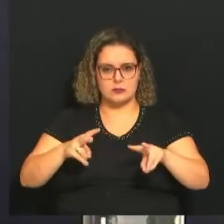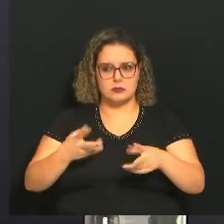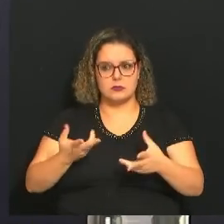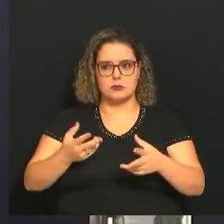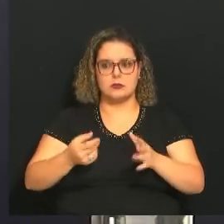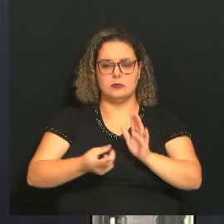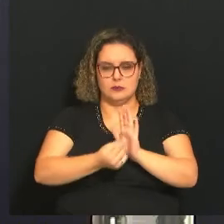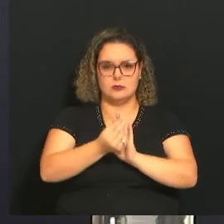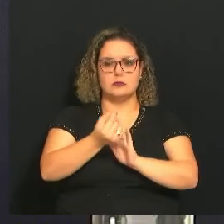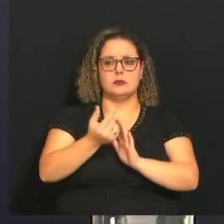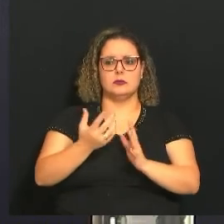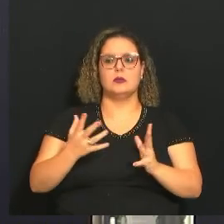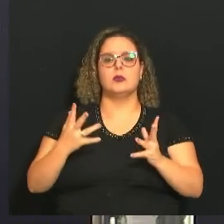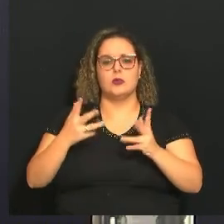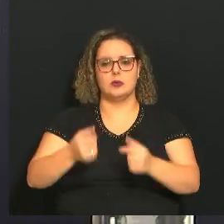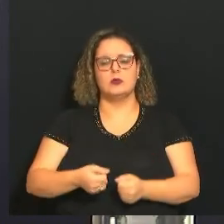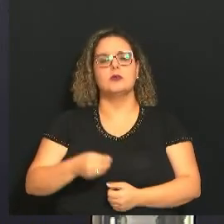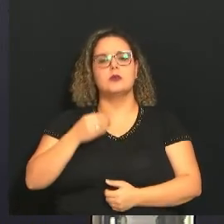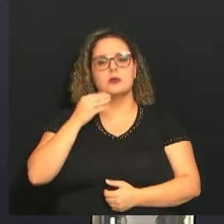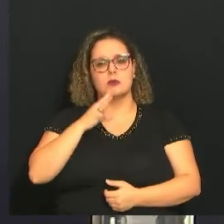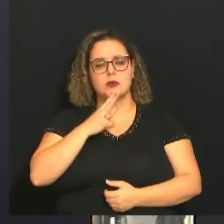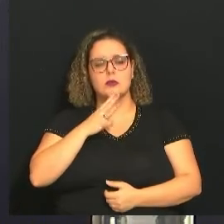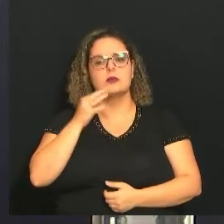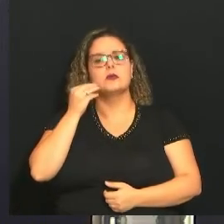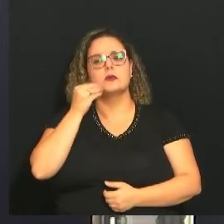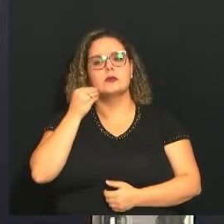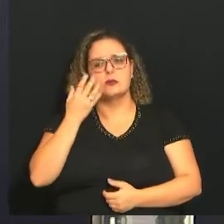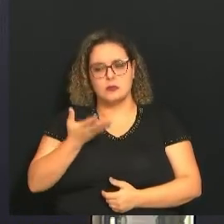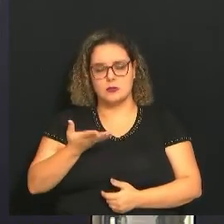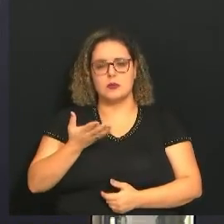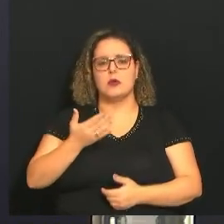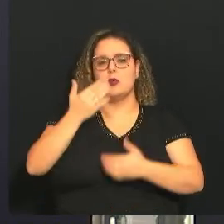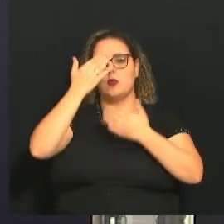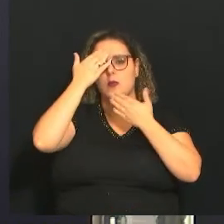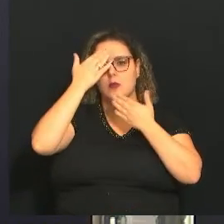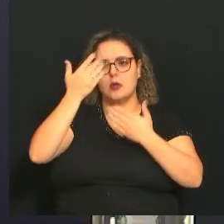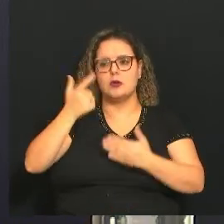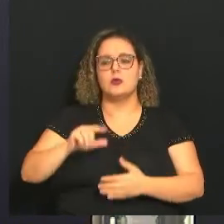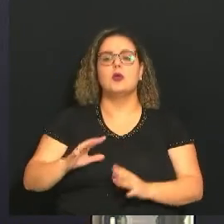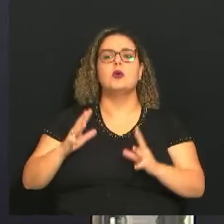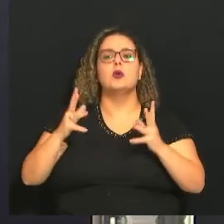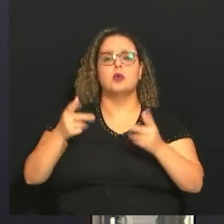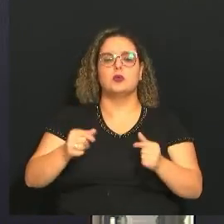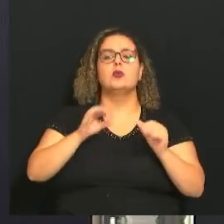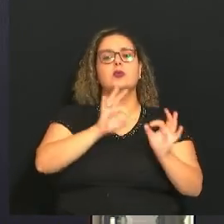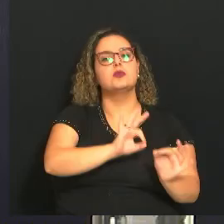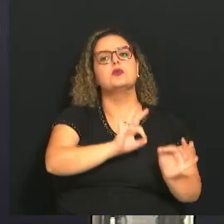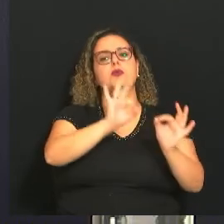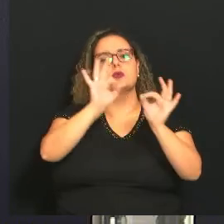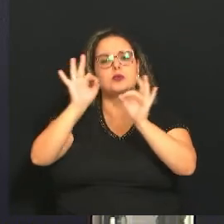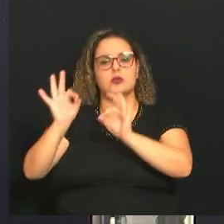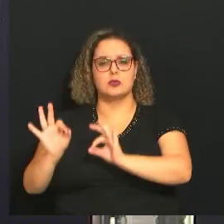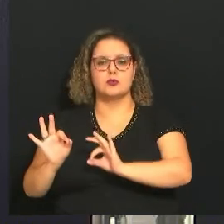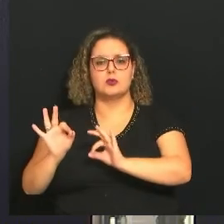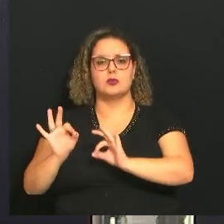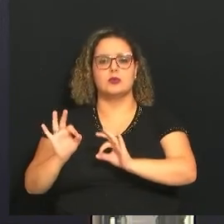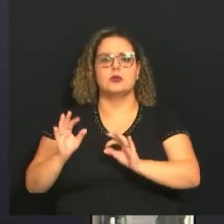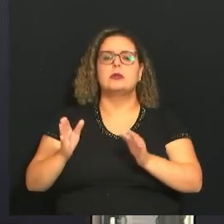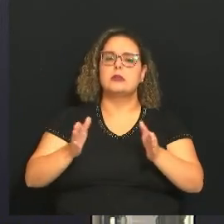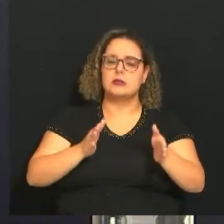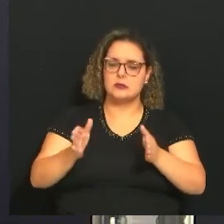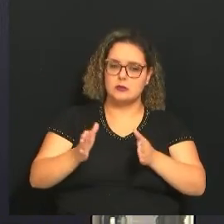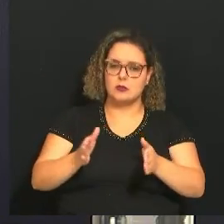né, com todo o acúmulo de conhecimento que vocês têm, tá? Obrigada mais uma vez, obrigada a quem acompanhou até esse